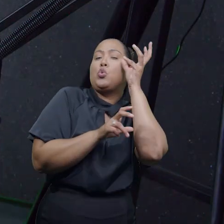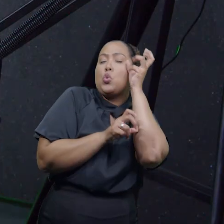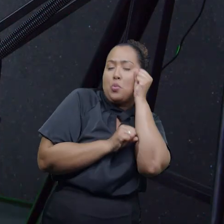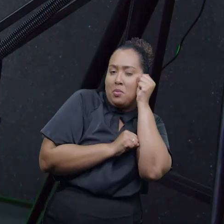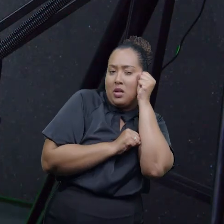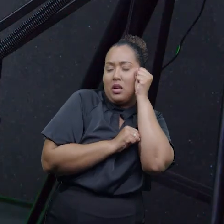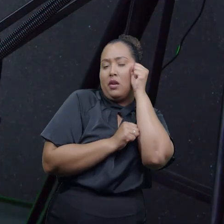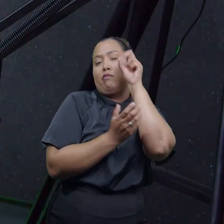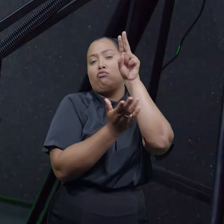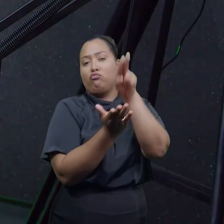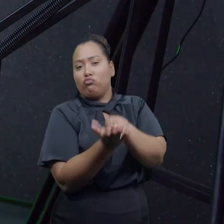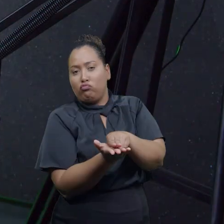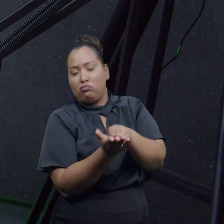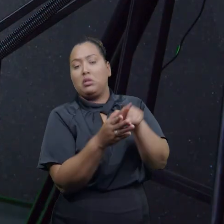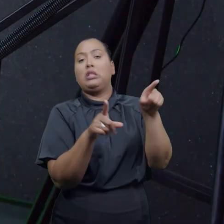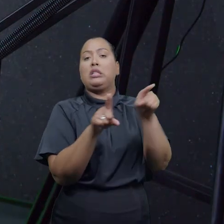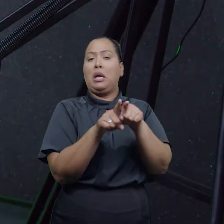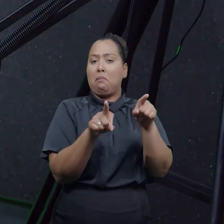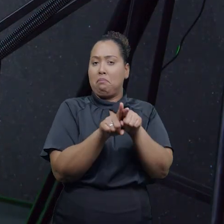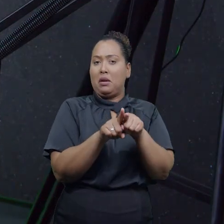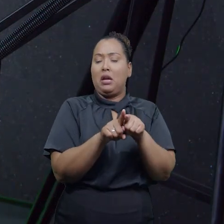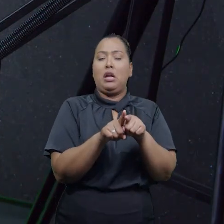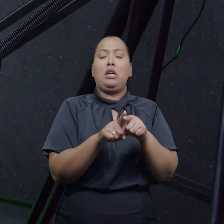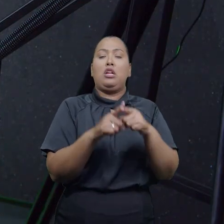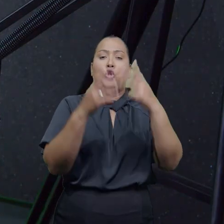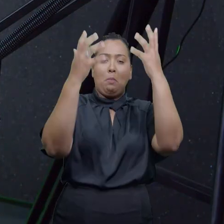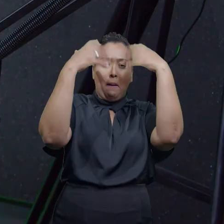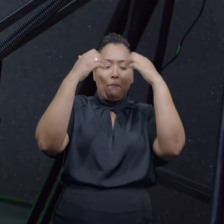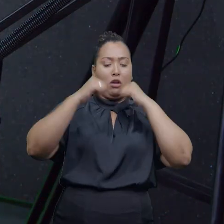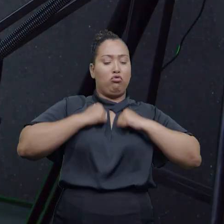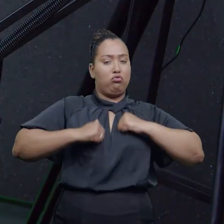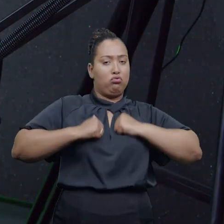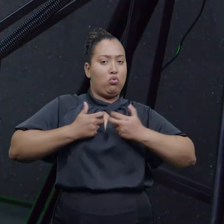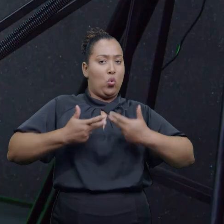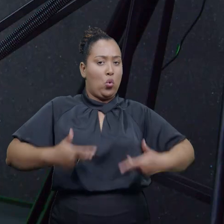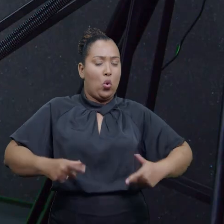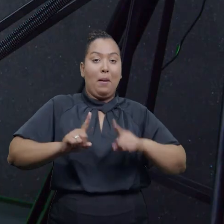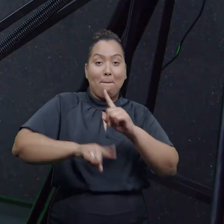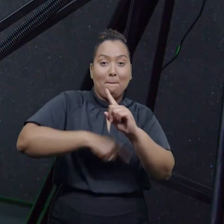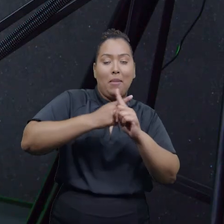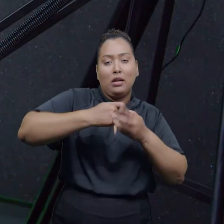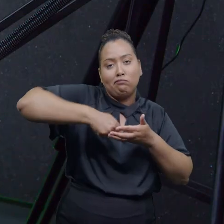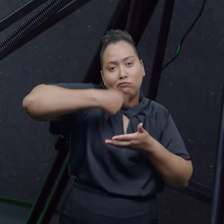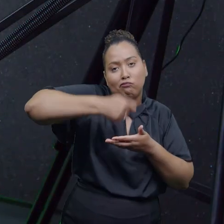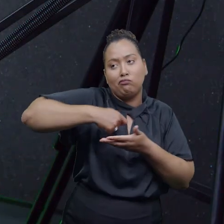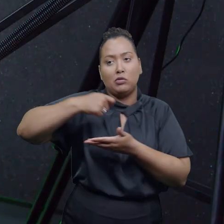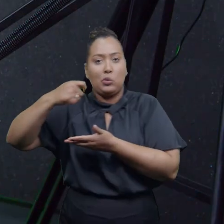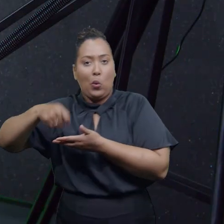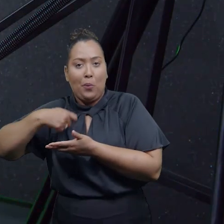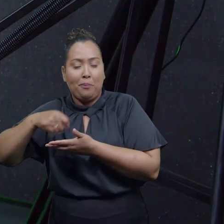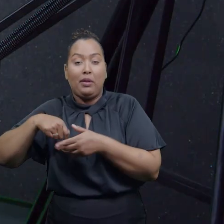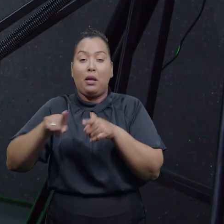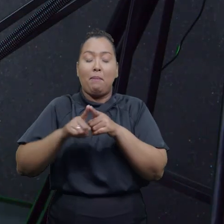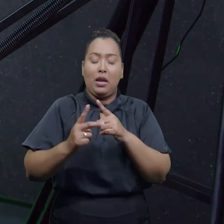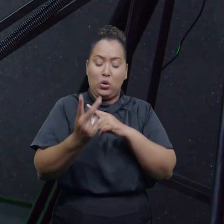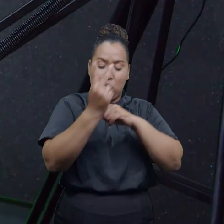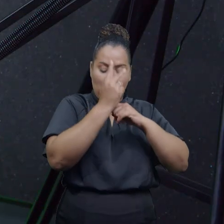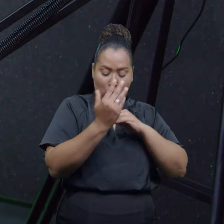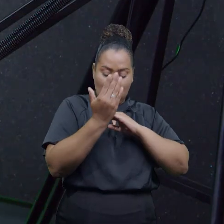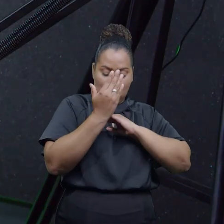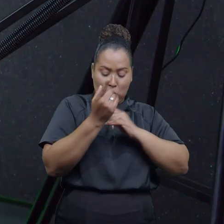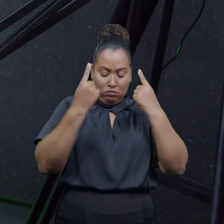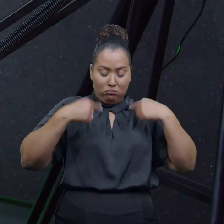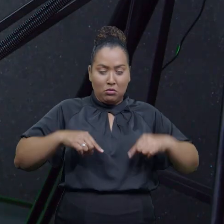fazer um pernoite, para também ter acesso a estruturas de higiene, de alimentação, e assim ter um mínimo de